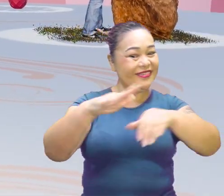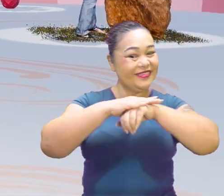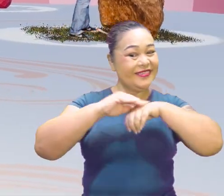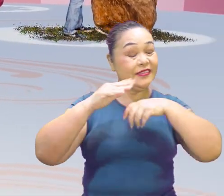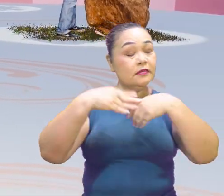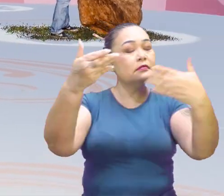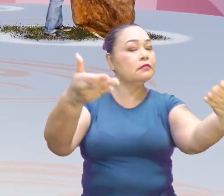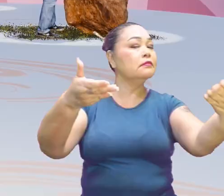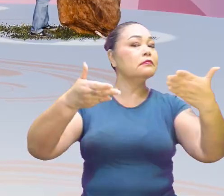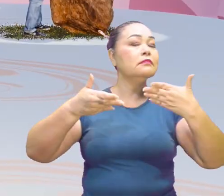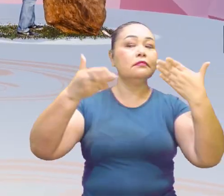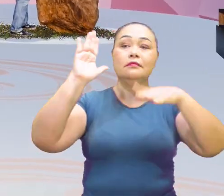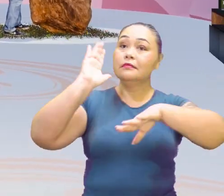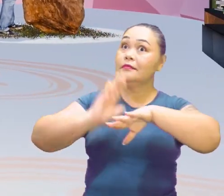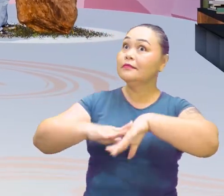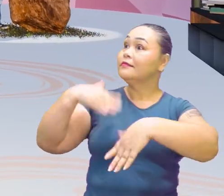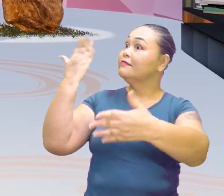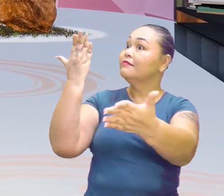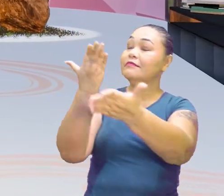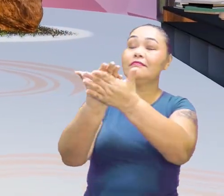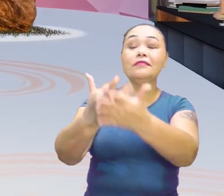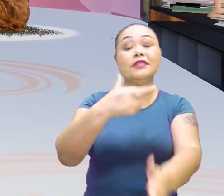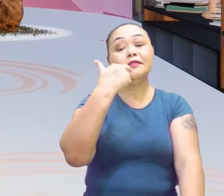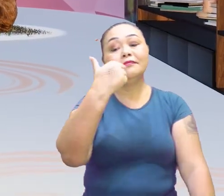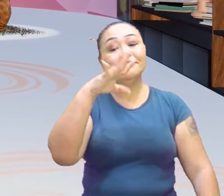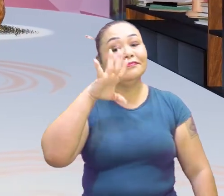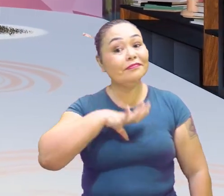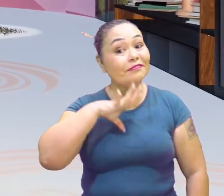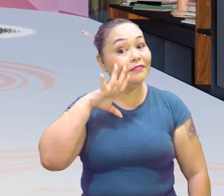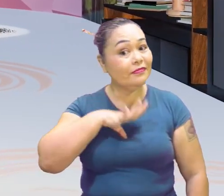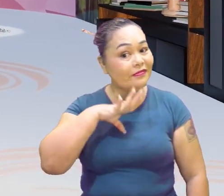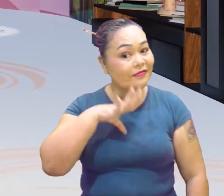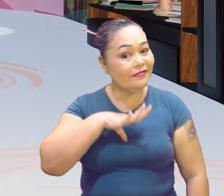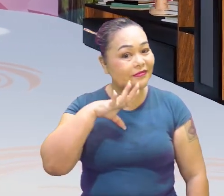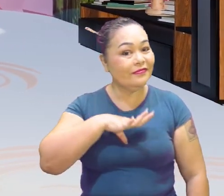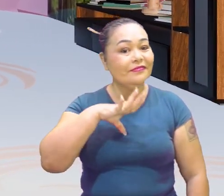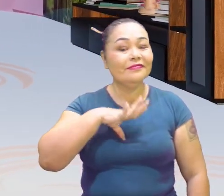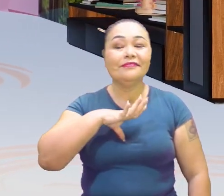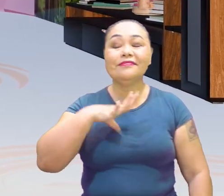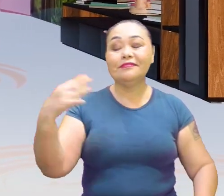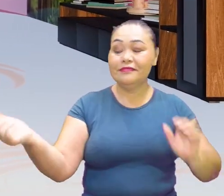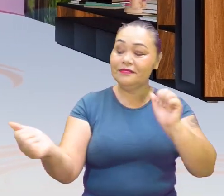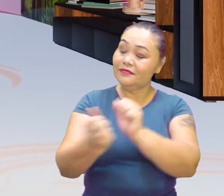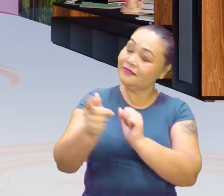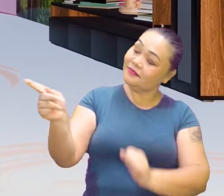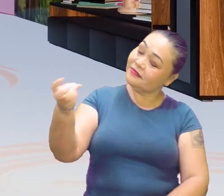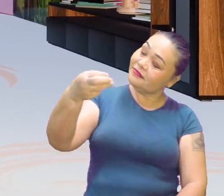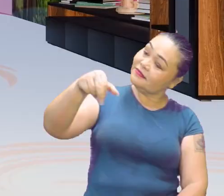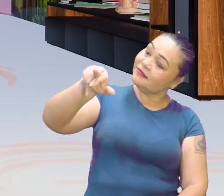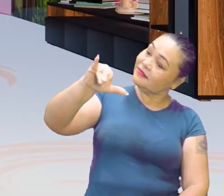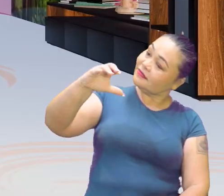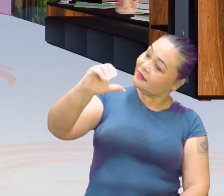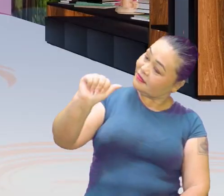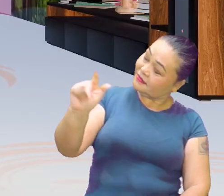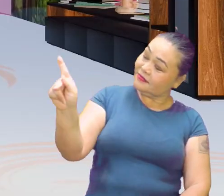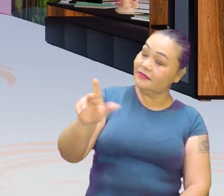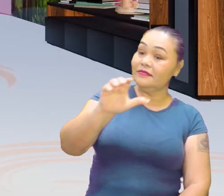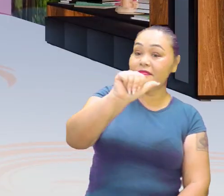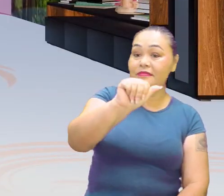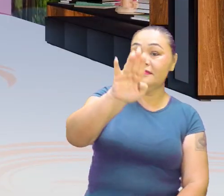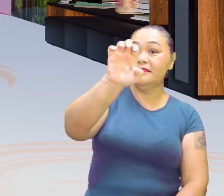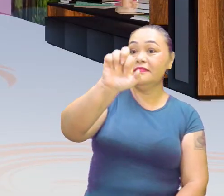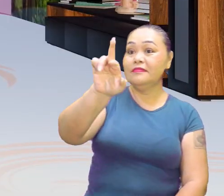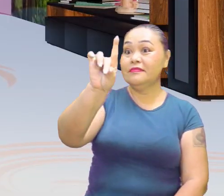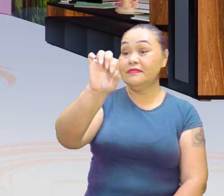amadinhos, sejam bem-vindos a mais uma aula de língua portuguesa conosco, professora Márcia.